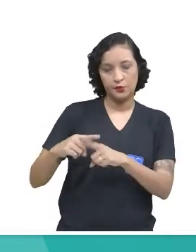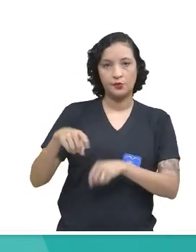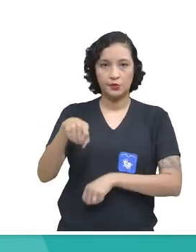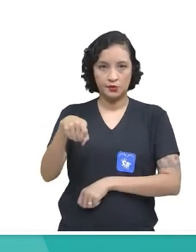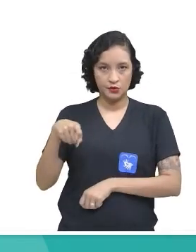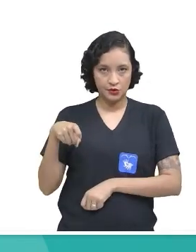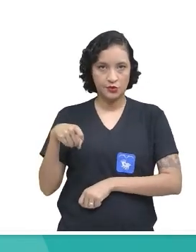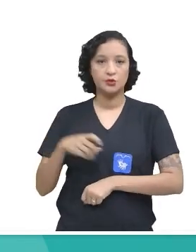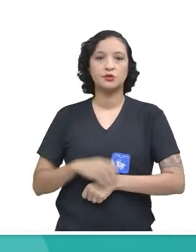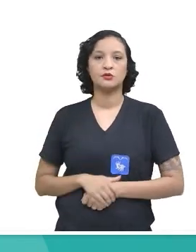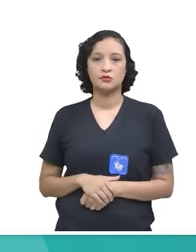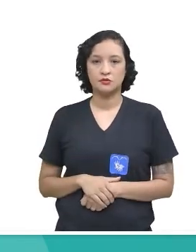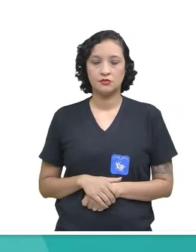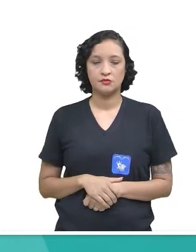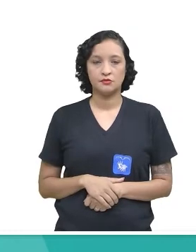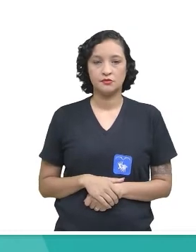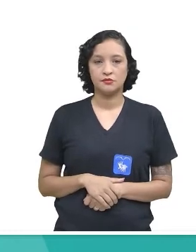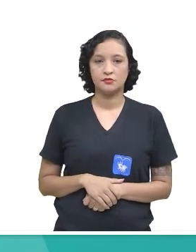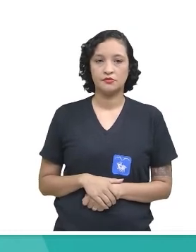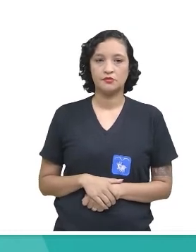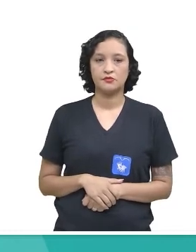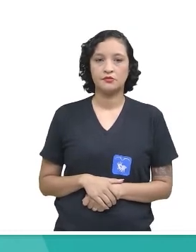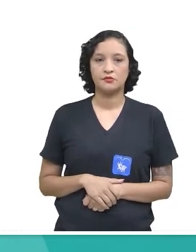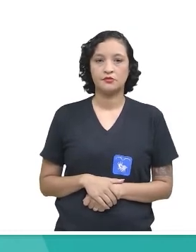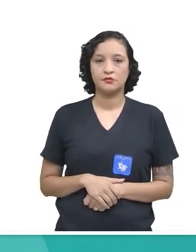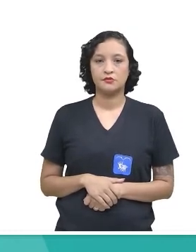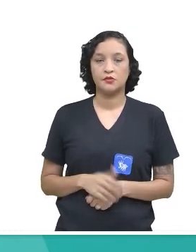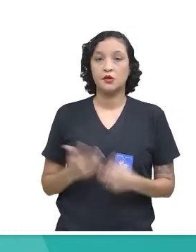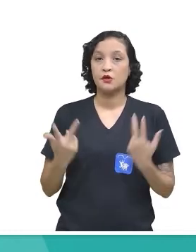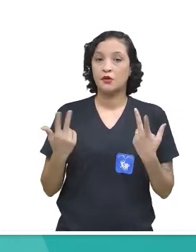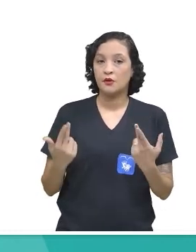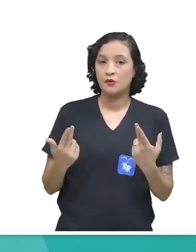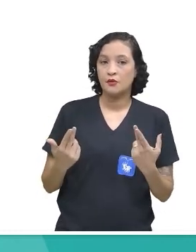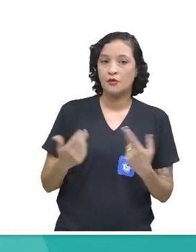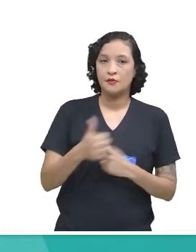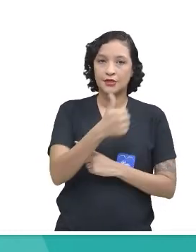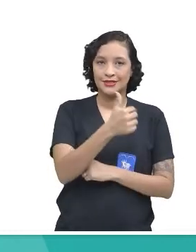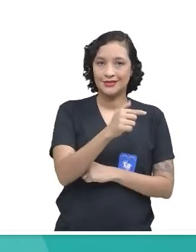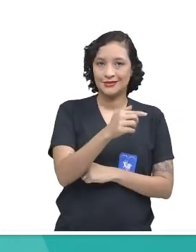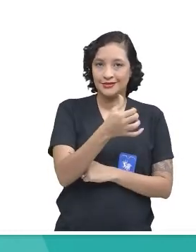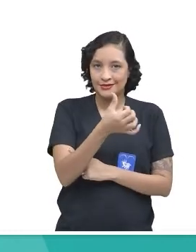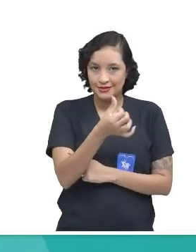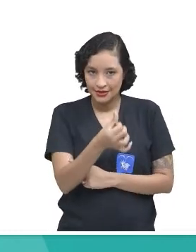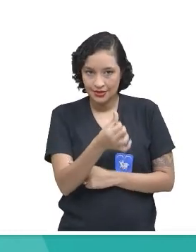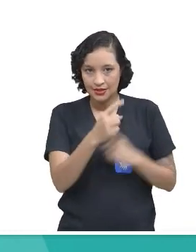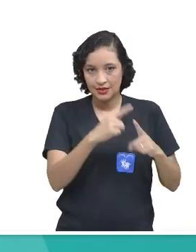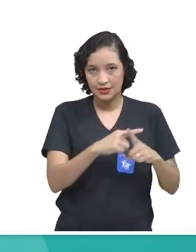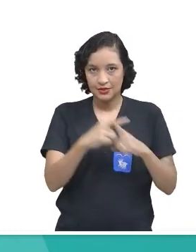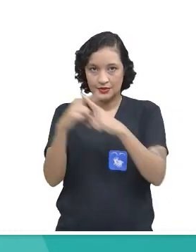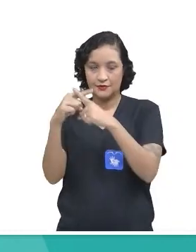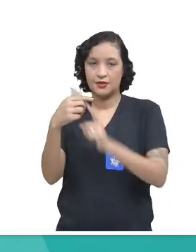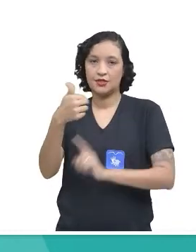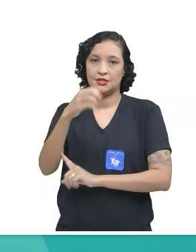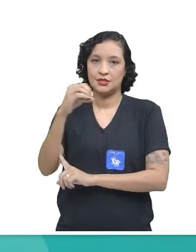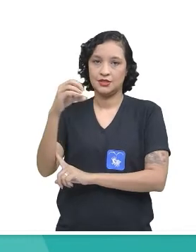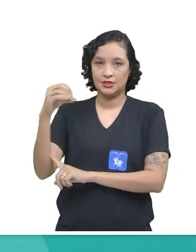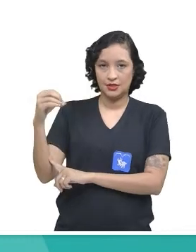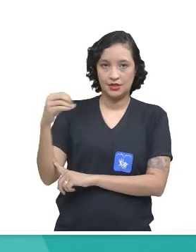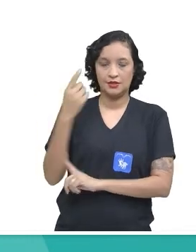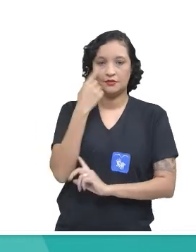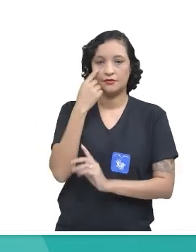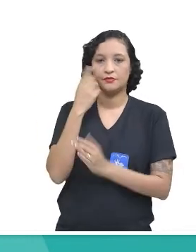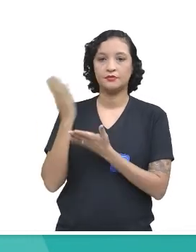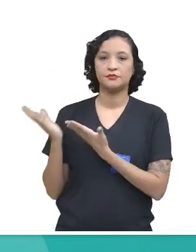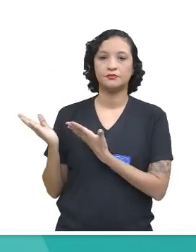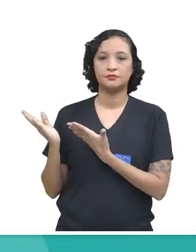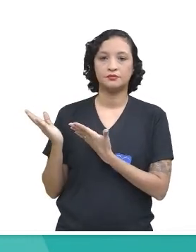ter 98x, e isso vai ser igual a 176 vezes 100. Vamos